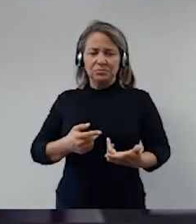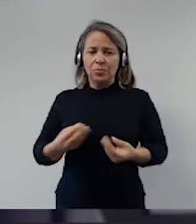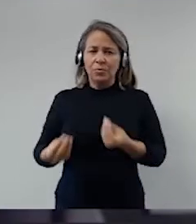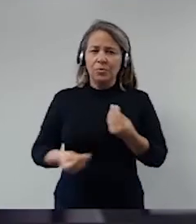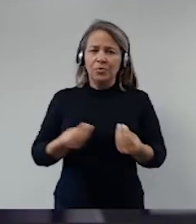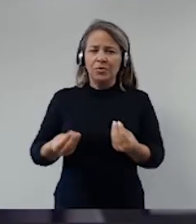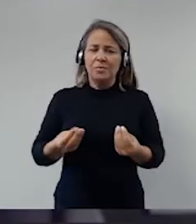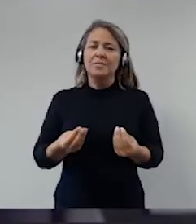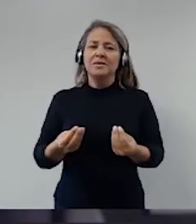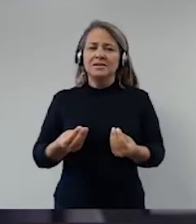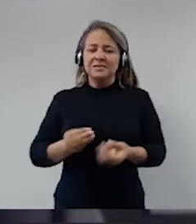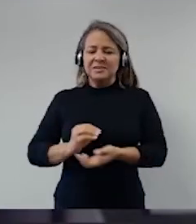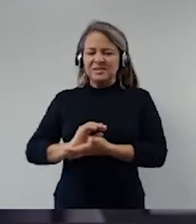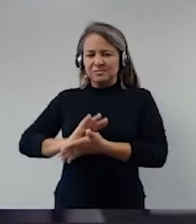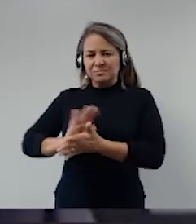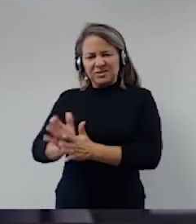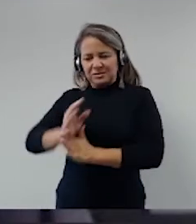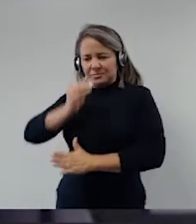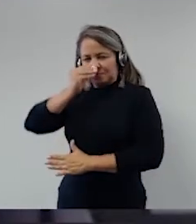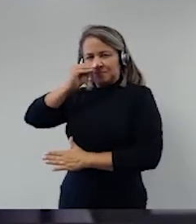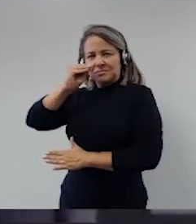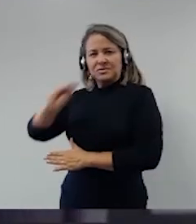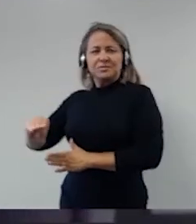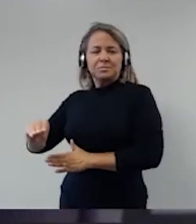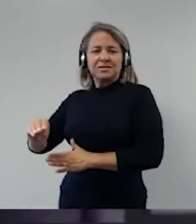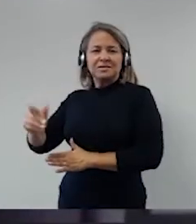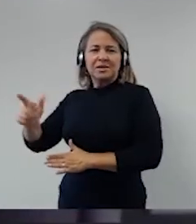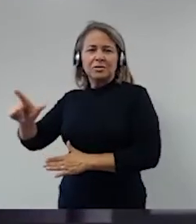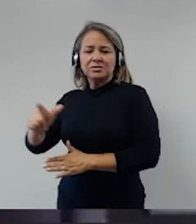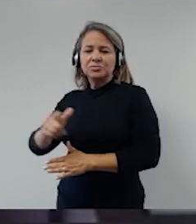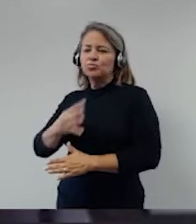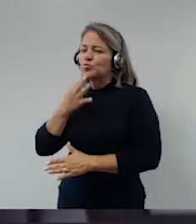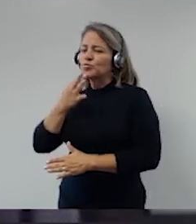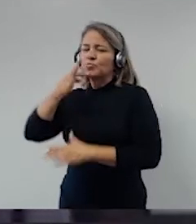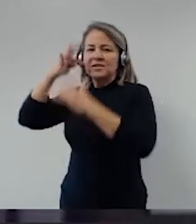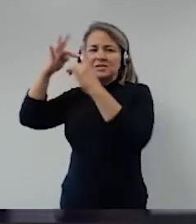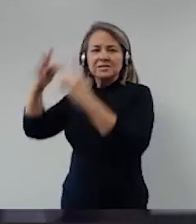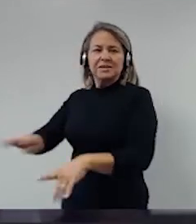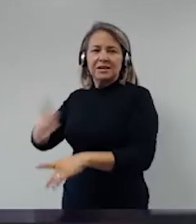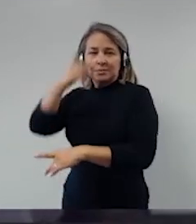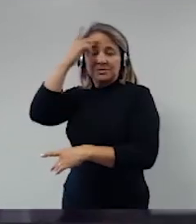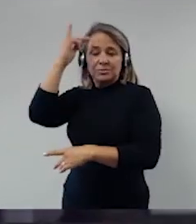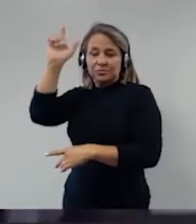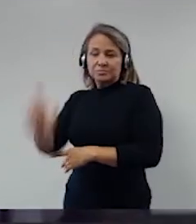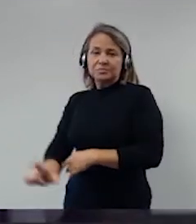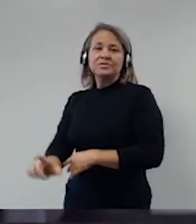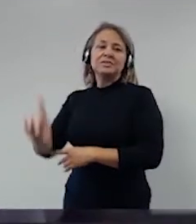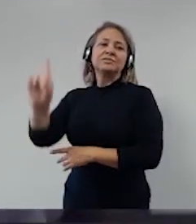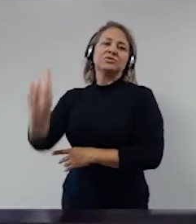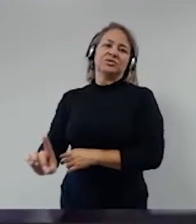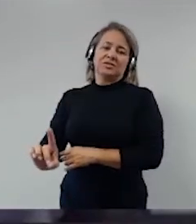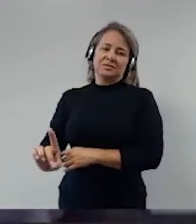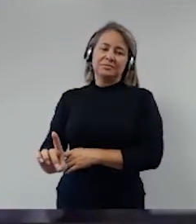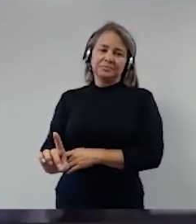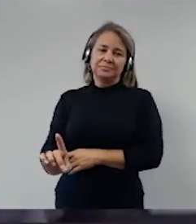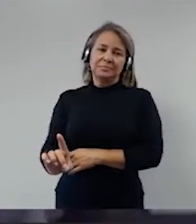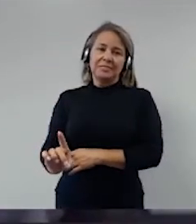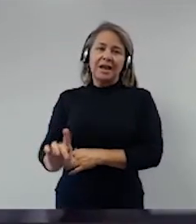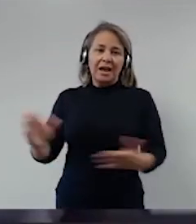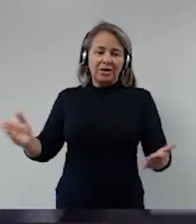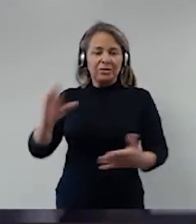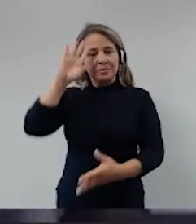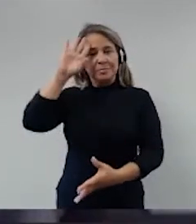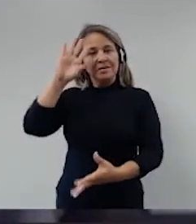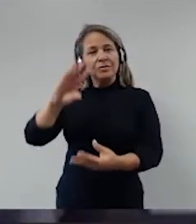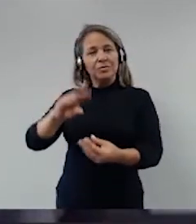de desprezar o outro, de não reconhecer o outro como um sujeito de direito. Então, para completar